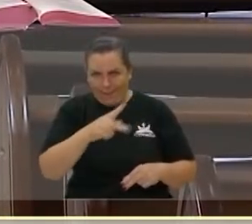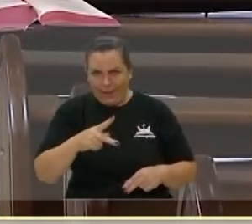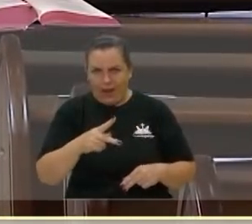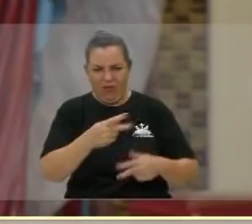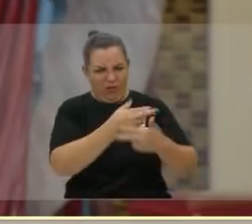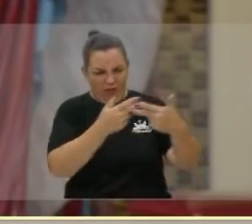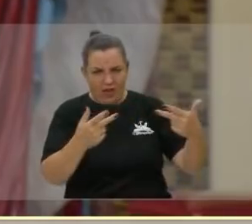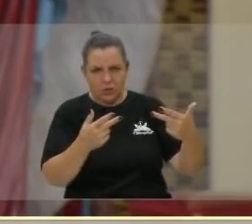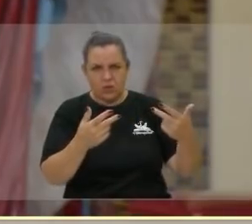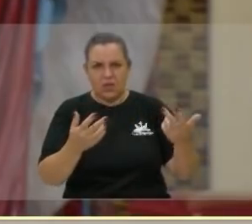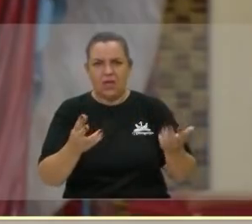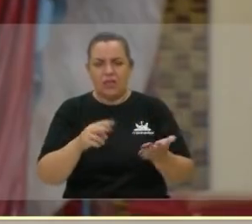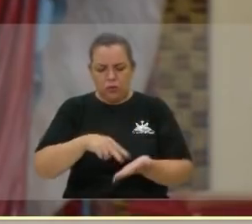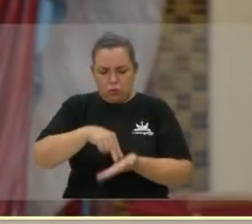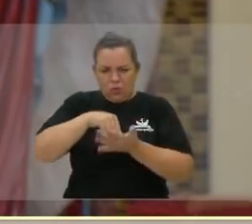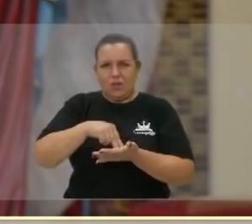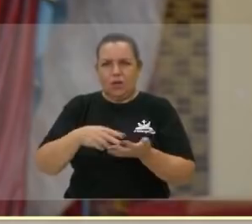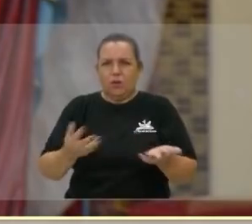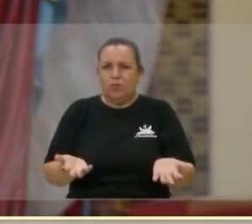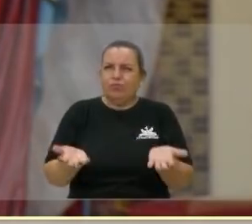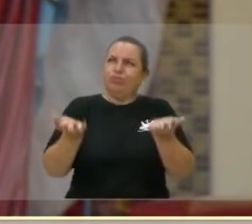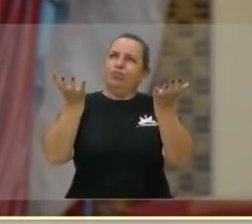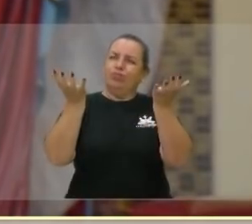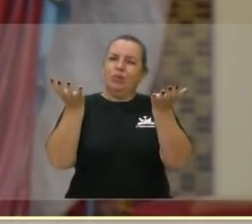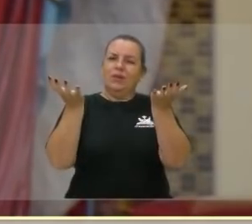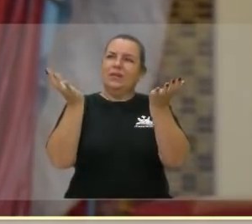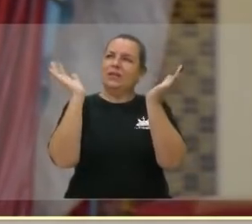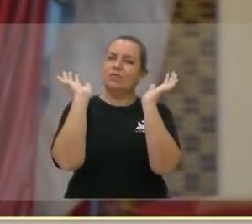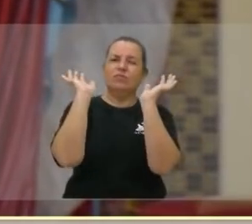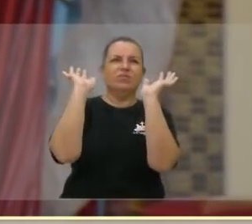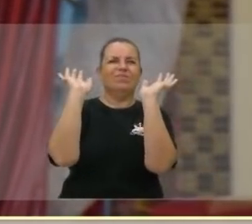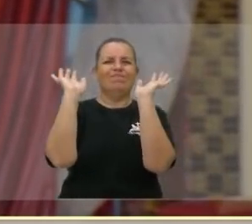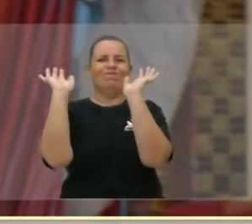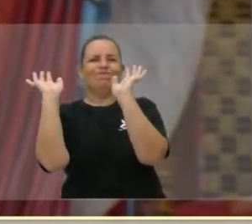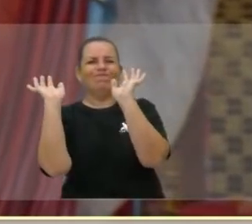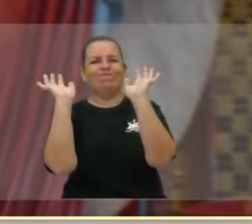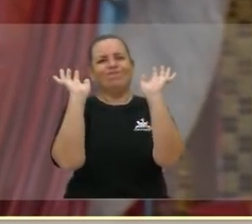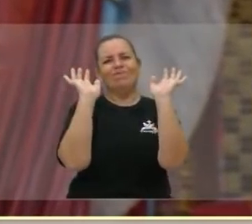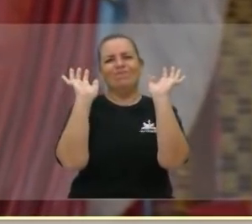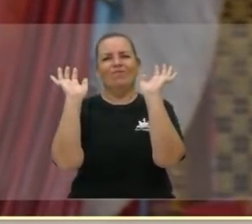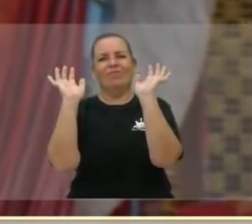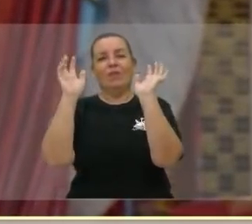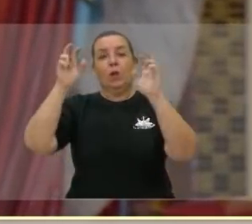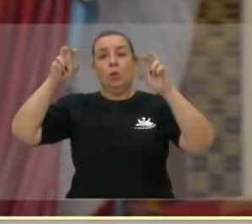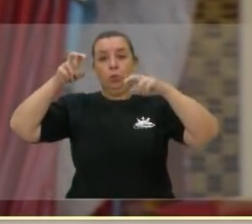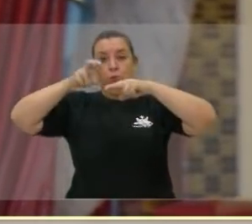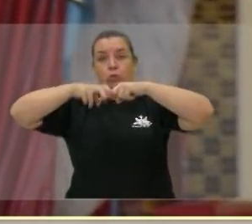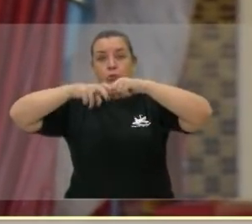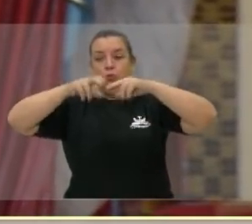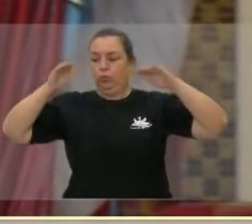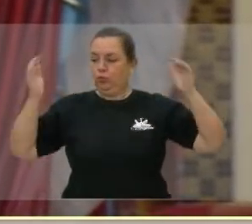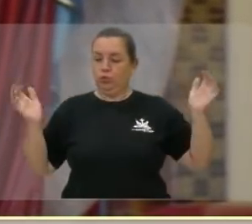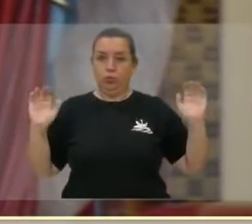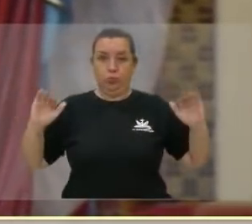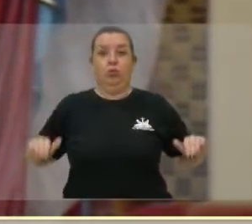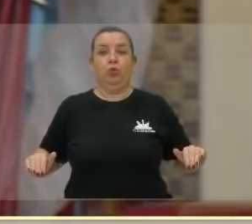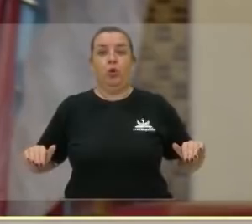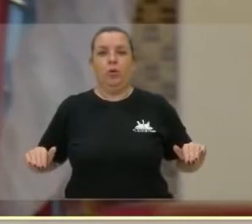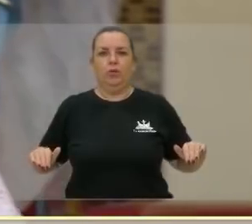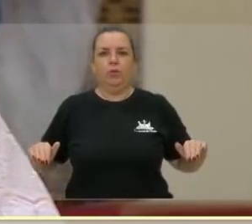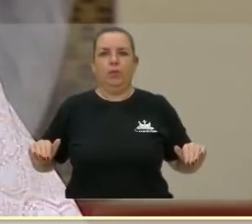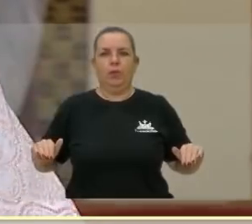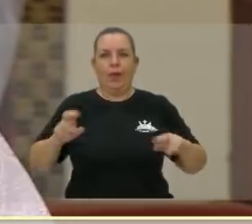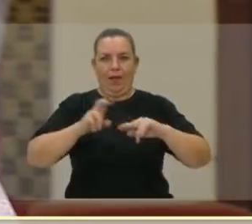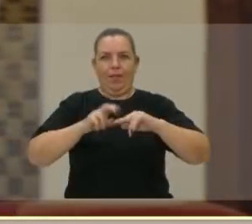do Espírito Santo, que conduz a igreja. Por isso, nós acreditamos que